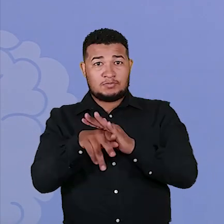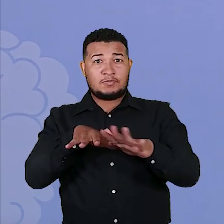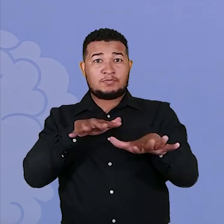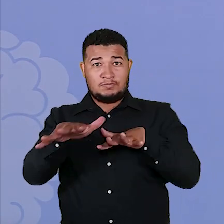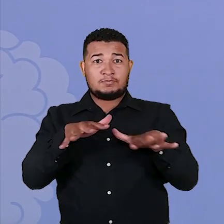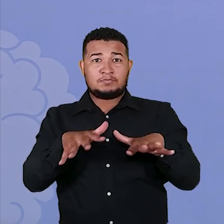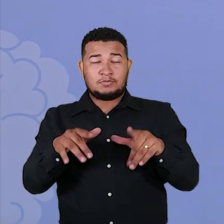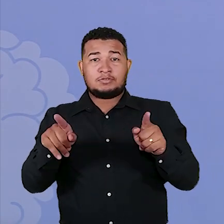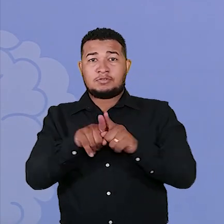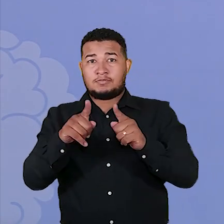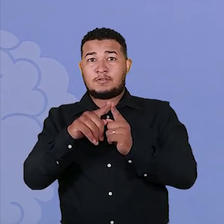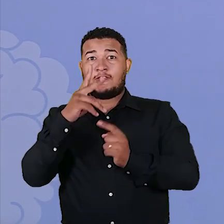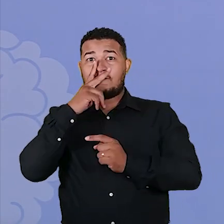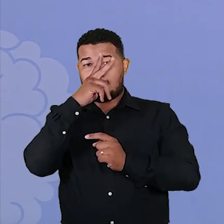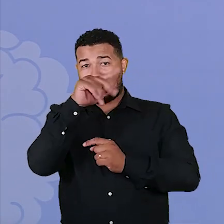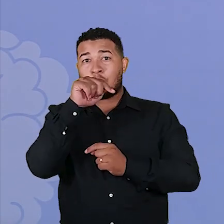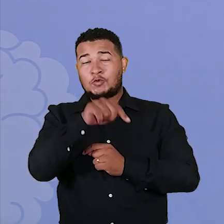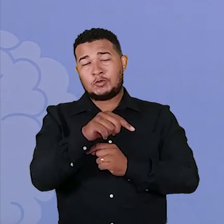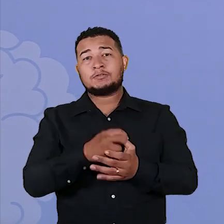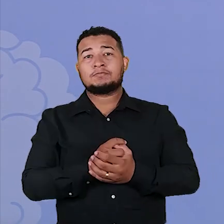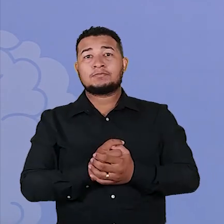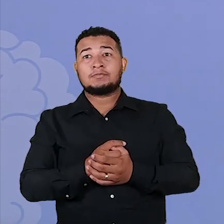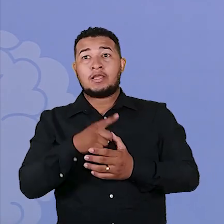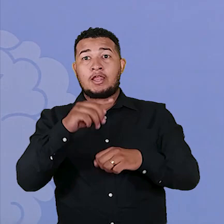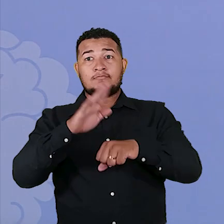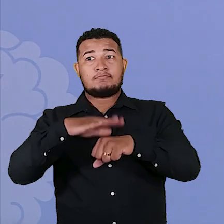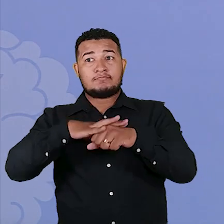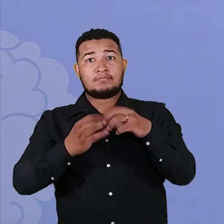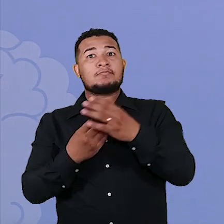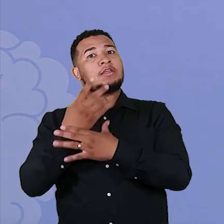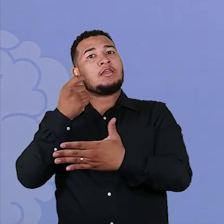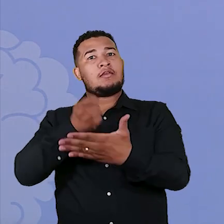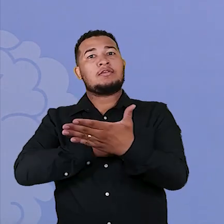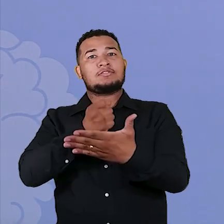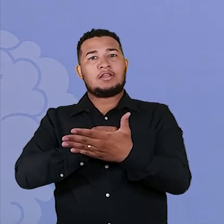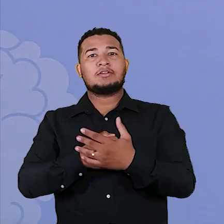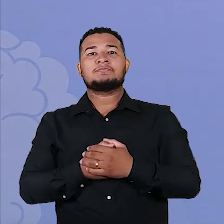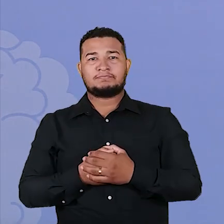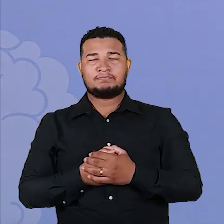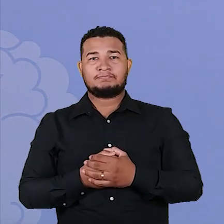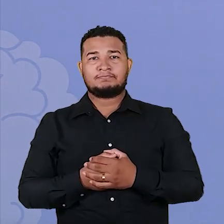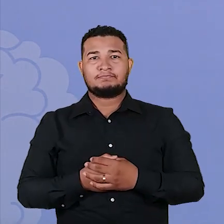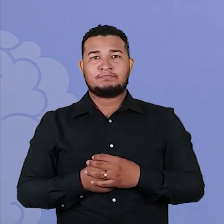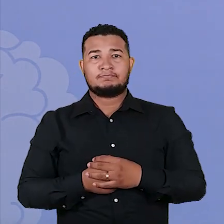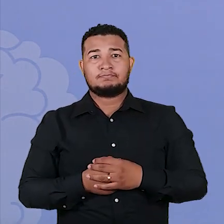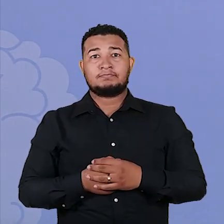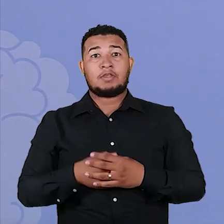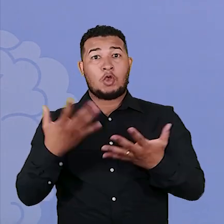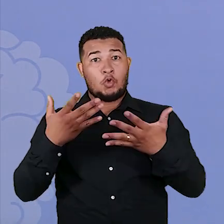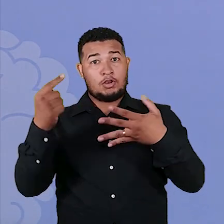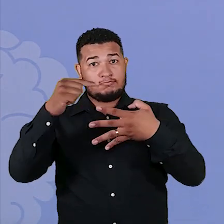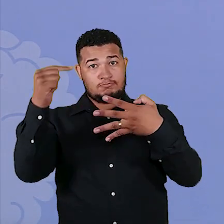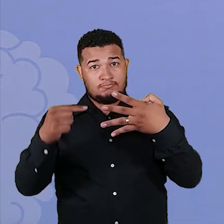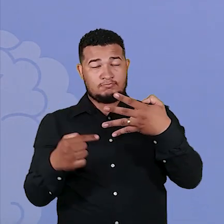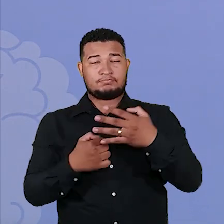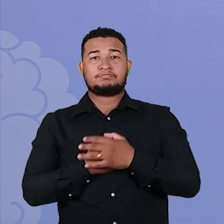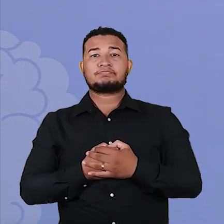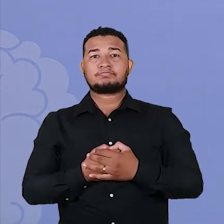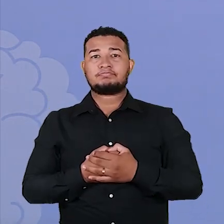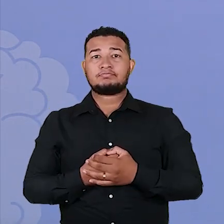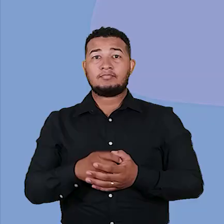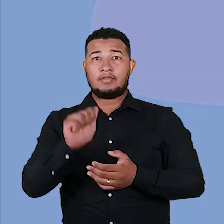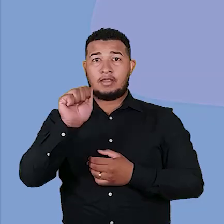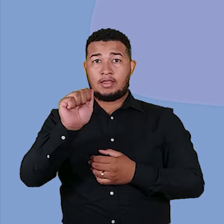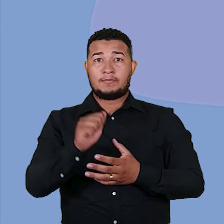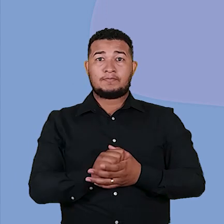essa mudança de movimento né essa força exercendo nesse nele ele cria essa residência tá bom agora vamos